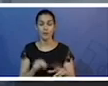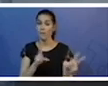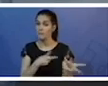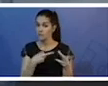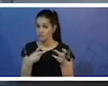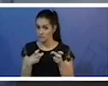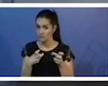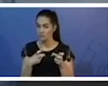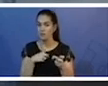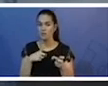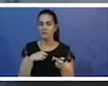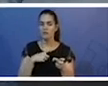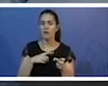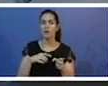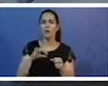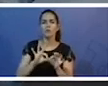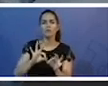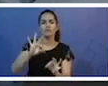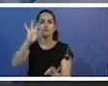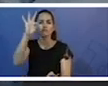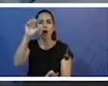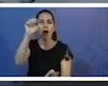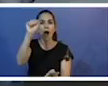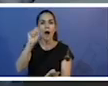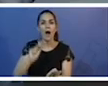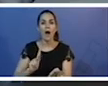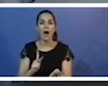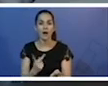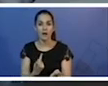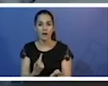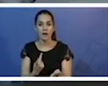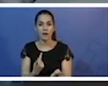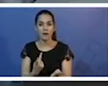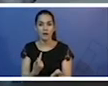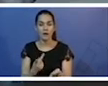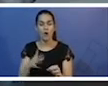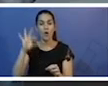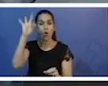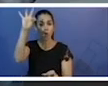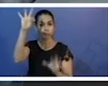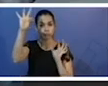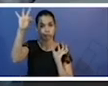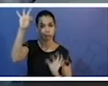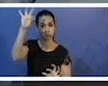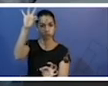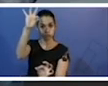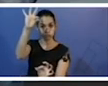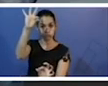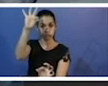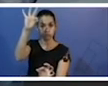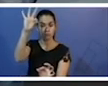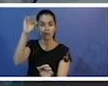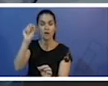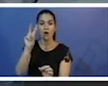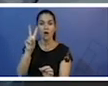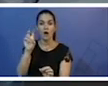Perceba, o segmento AH parte do vértice A e chega ao lado oposto.